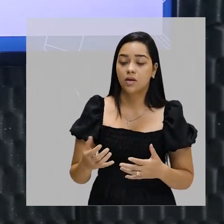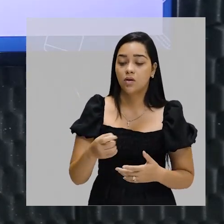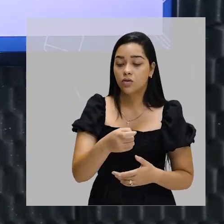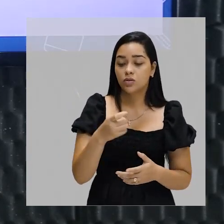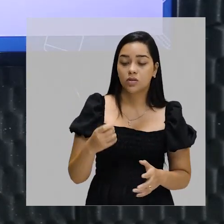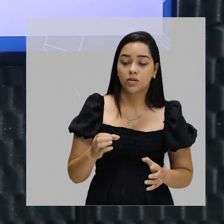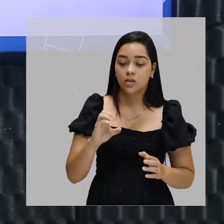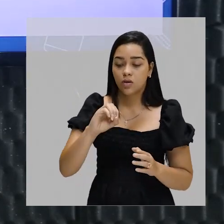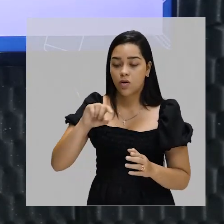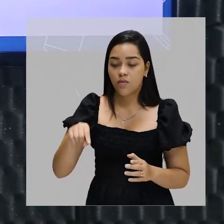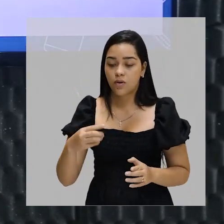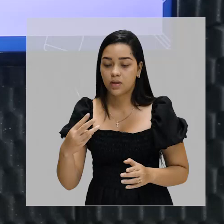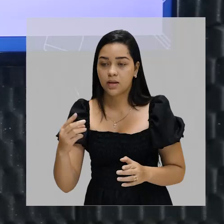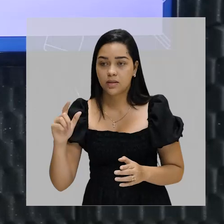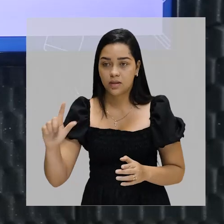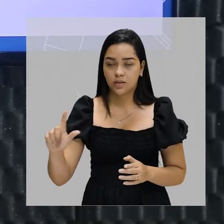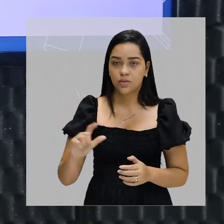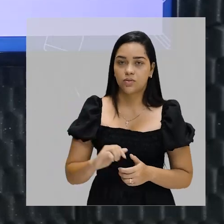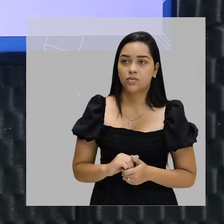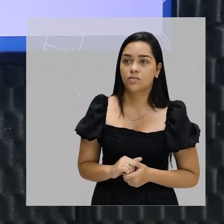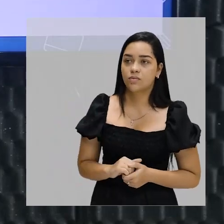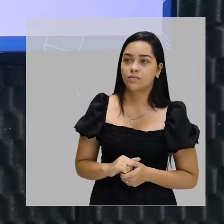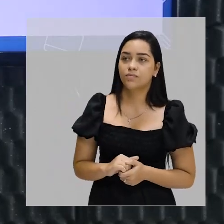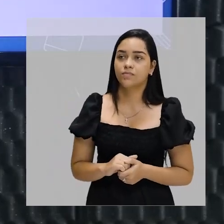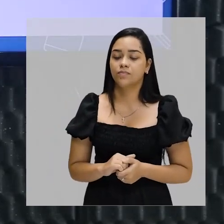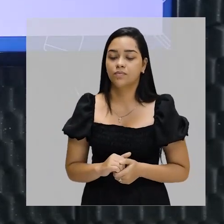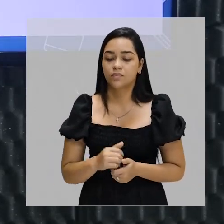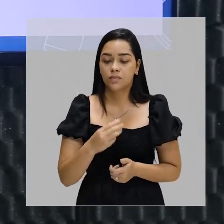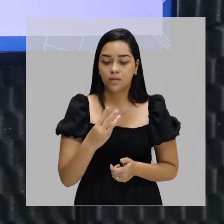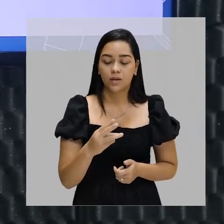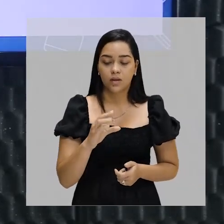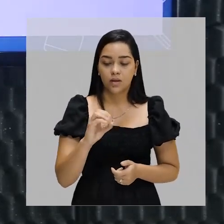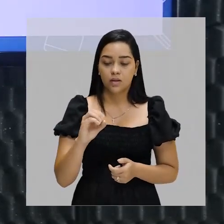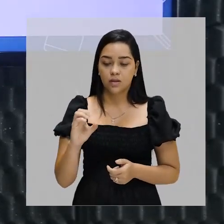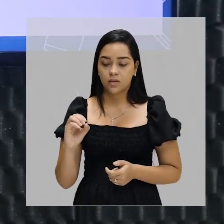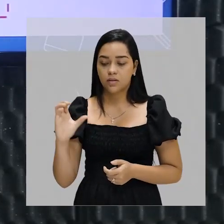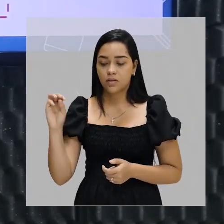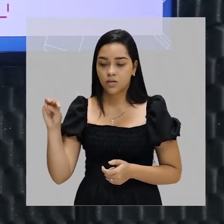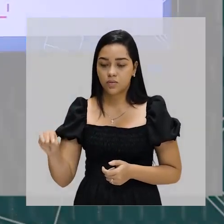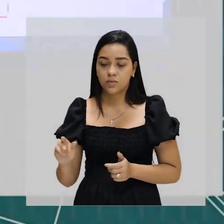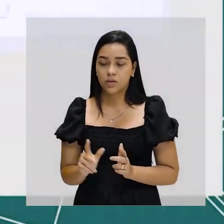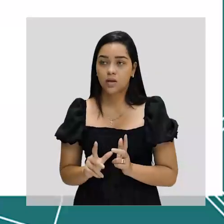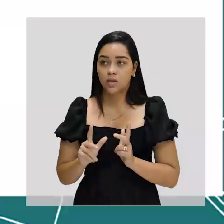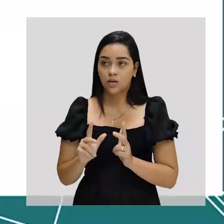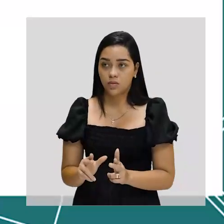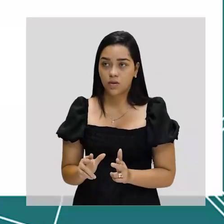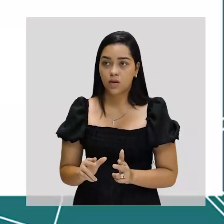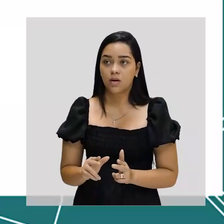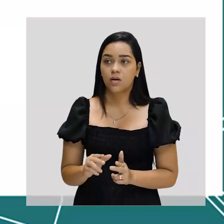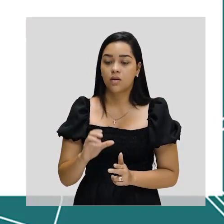ser igual a 0,3 litros. 300 centímetros cúbicos é igual a